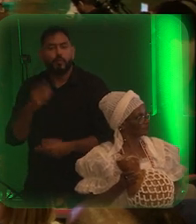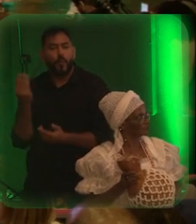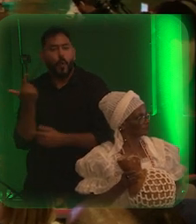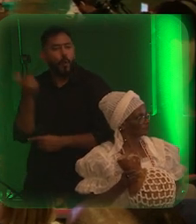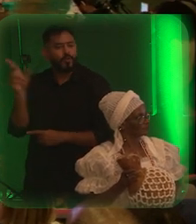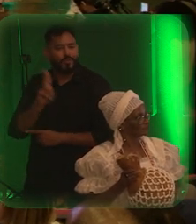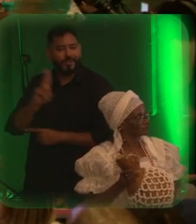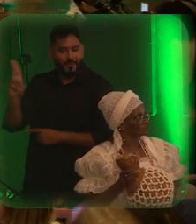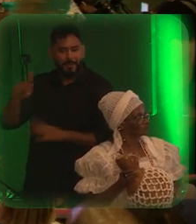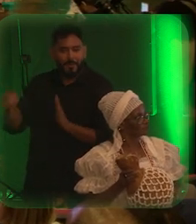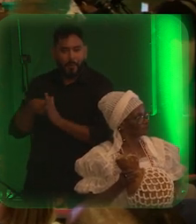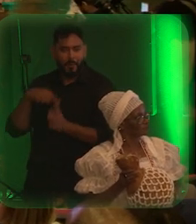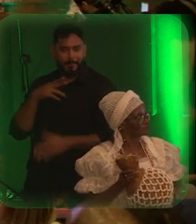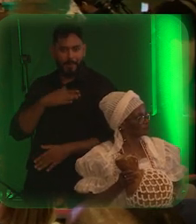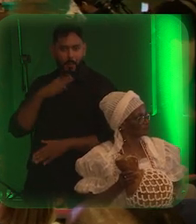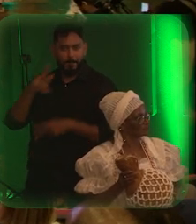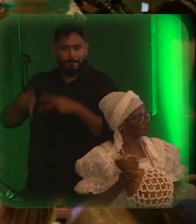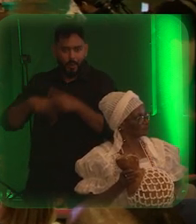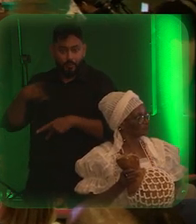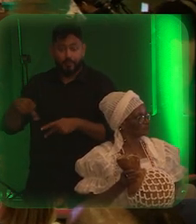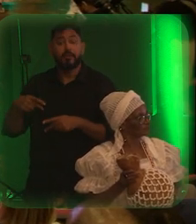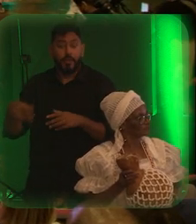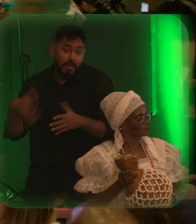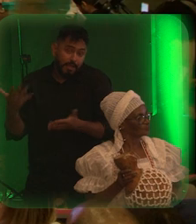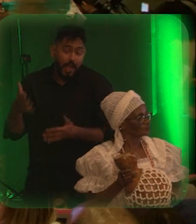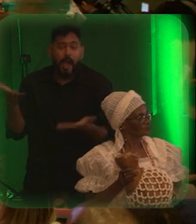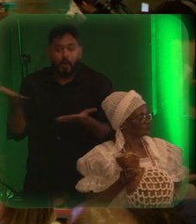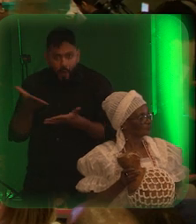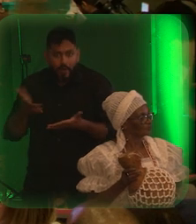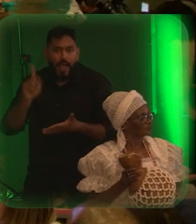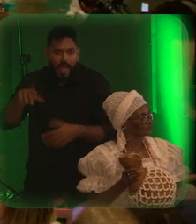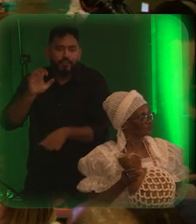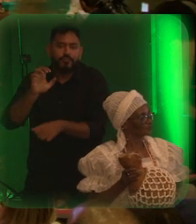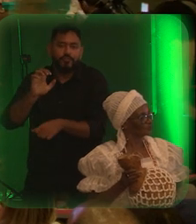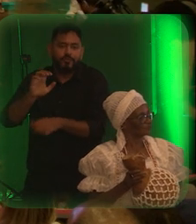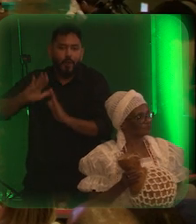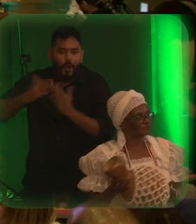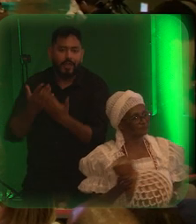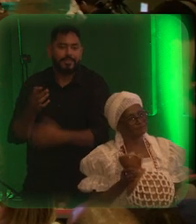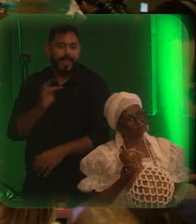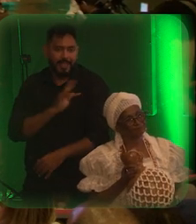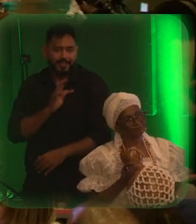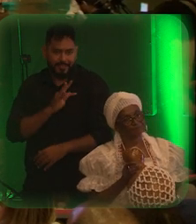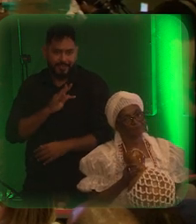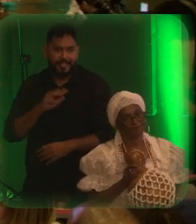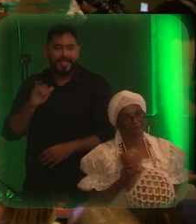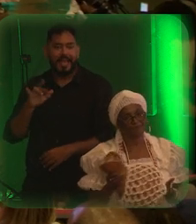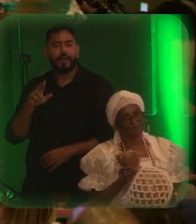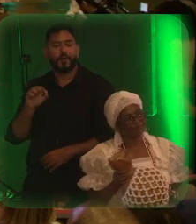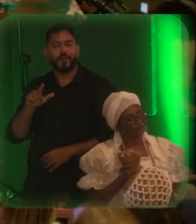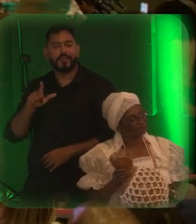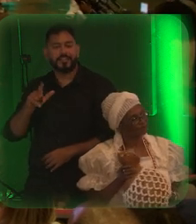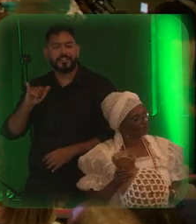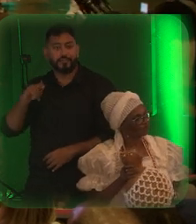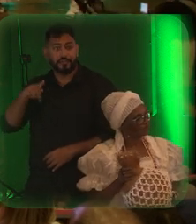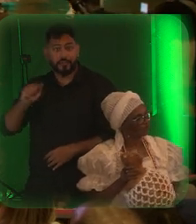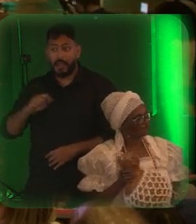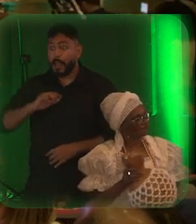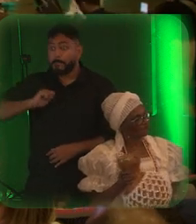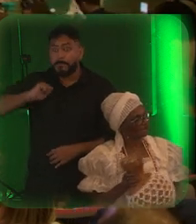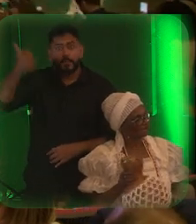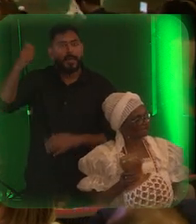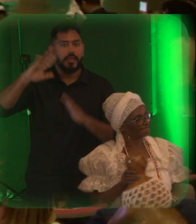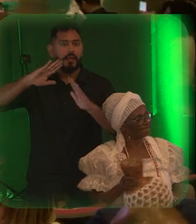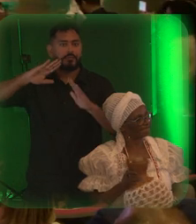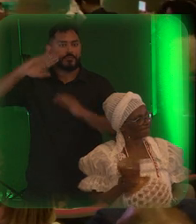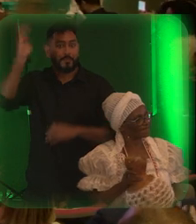ficou Escola Técnica Estadual e Alorixá Severina Paraíso da Silva. Ia ser a primeira escola técnica no Brasil a dar o nome